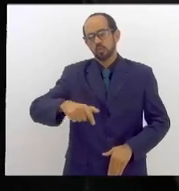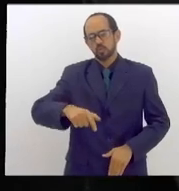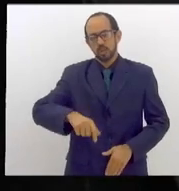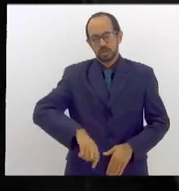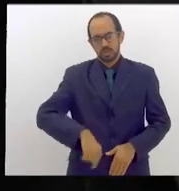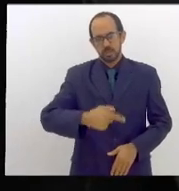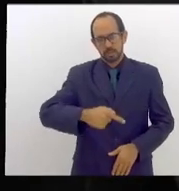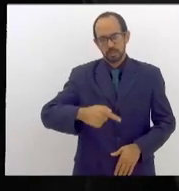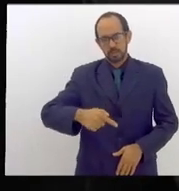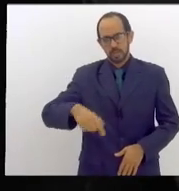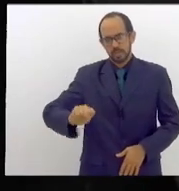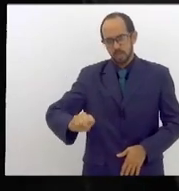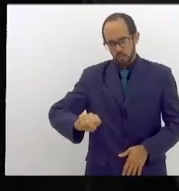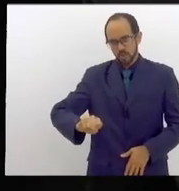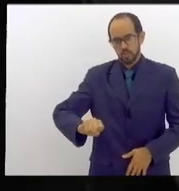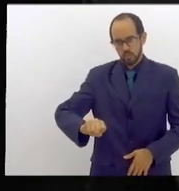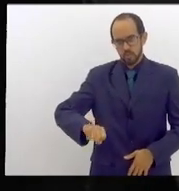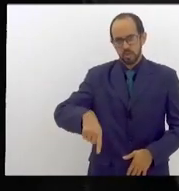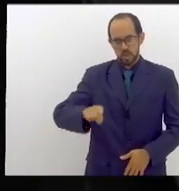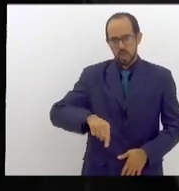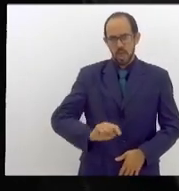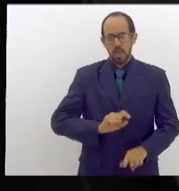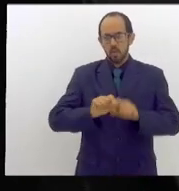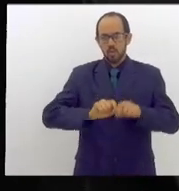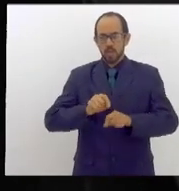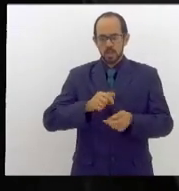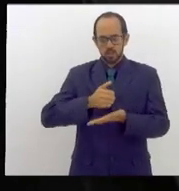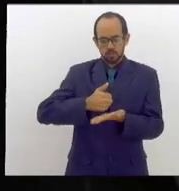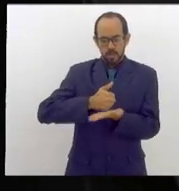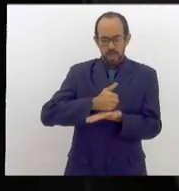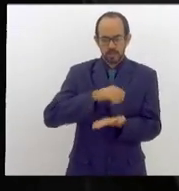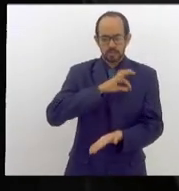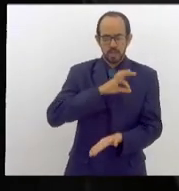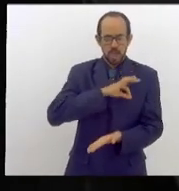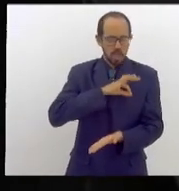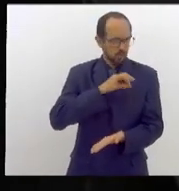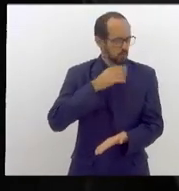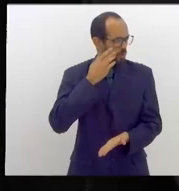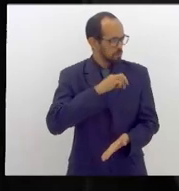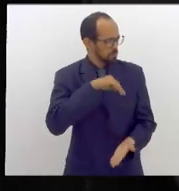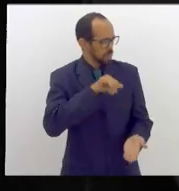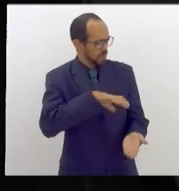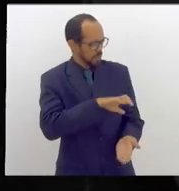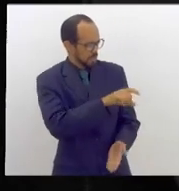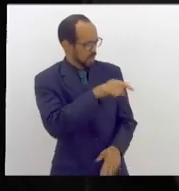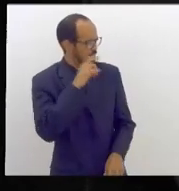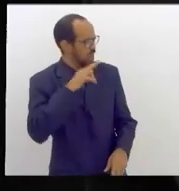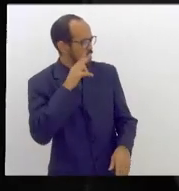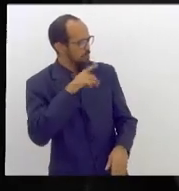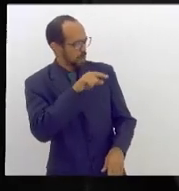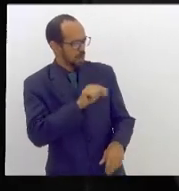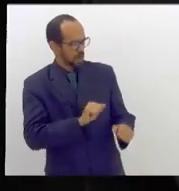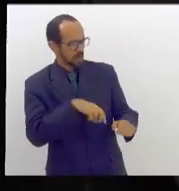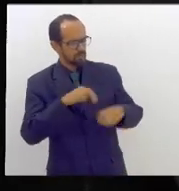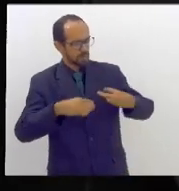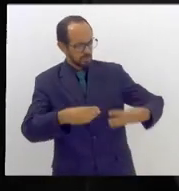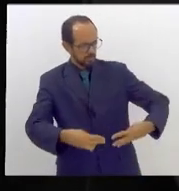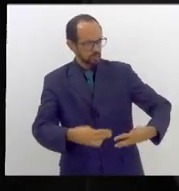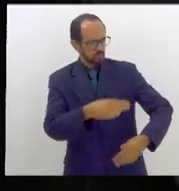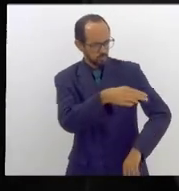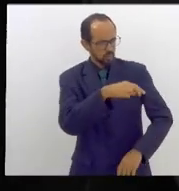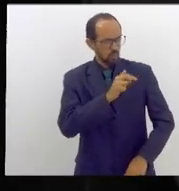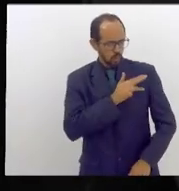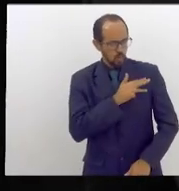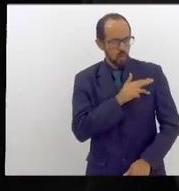além do piso salarial Nacional do magistério Mickey não sei se Na época você era Ministro lá com lula essa lei de 2008 Eu além do piso salarial